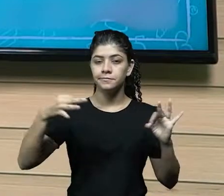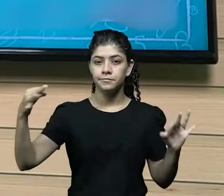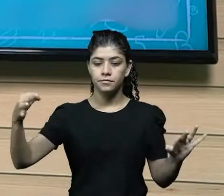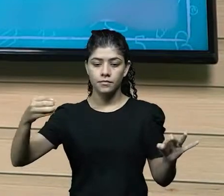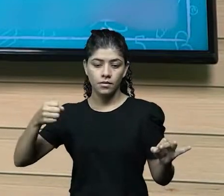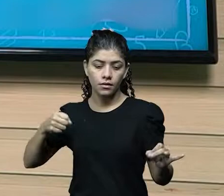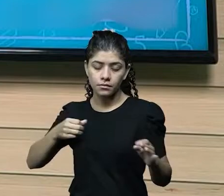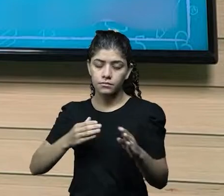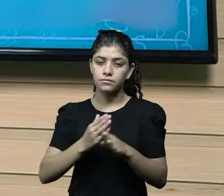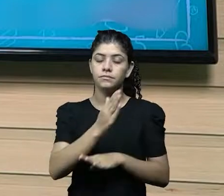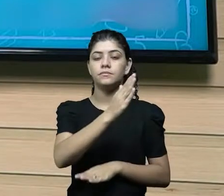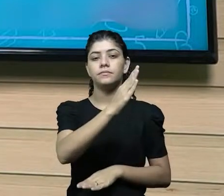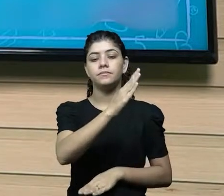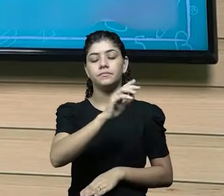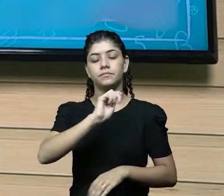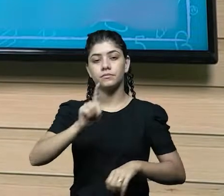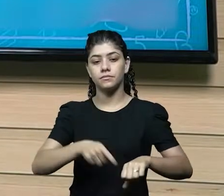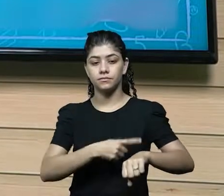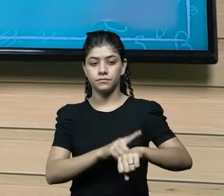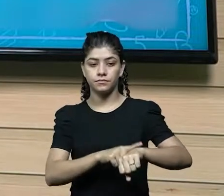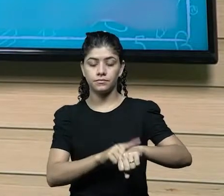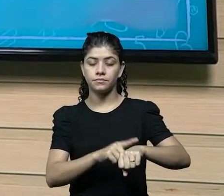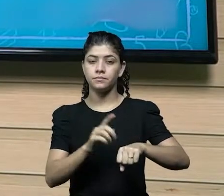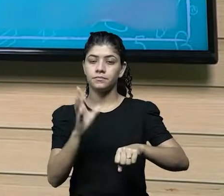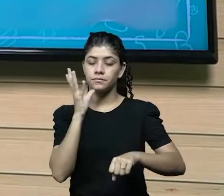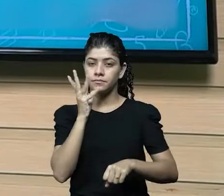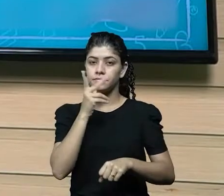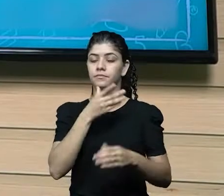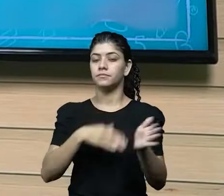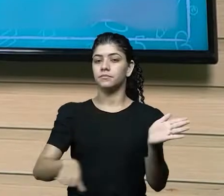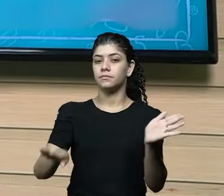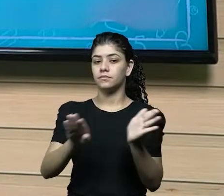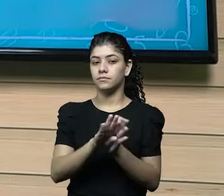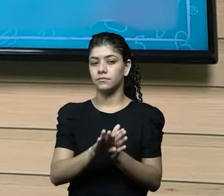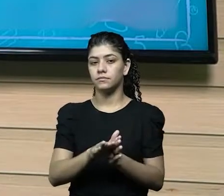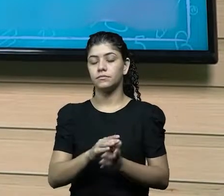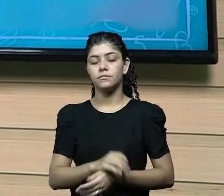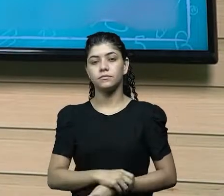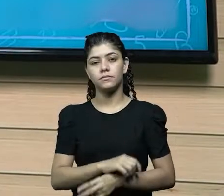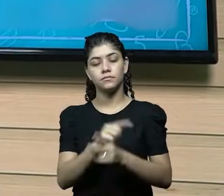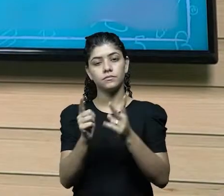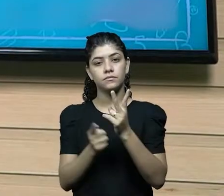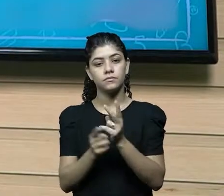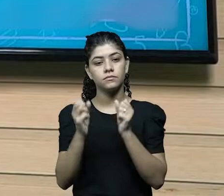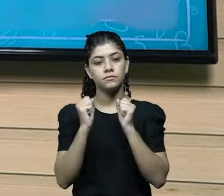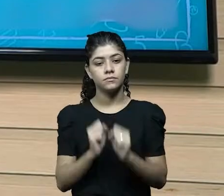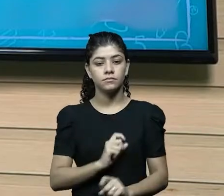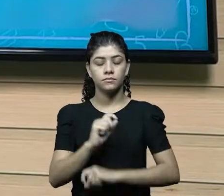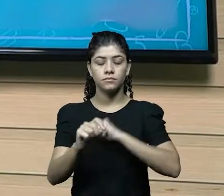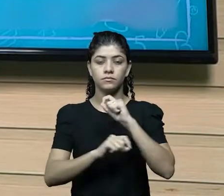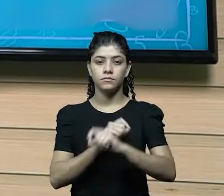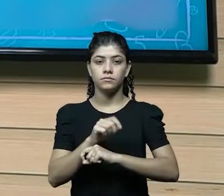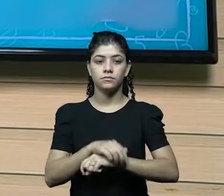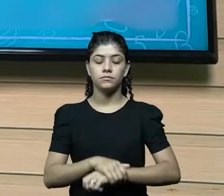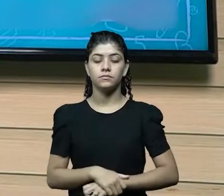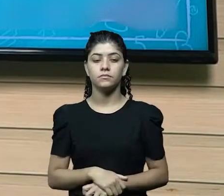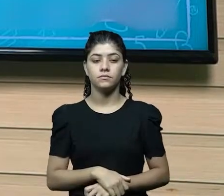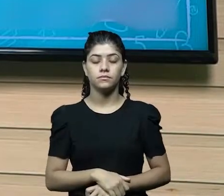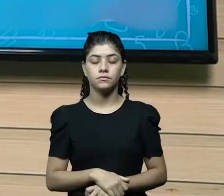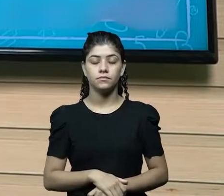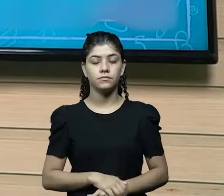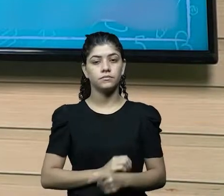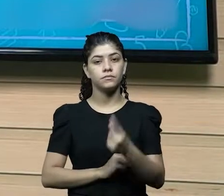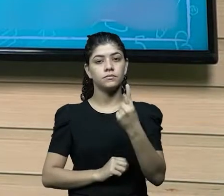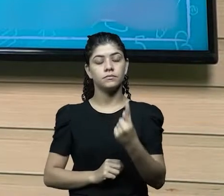percorrida e o tempo que leva para percorrer essa distância. Desses dois valores que podem ser tomados, ou seja,